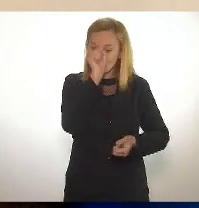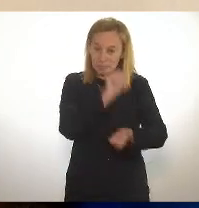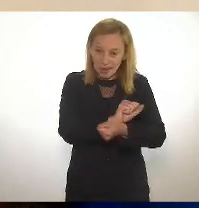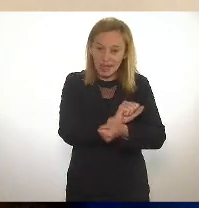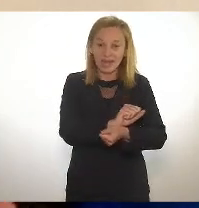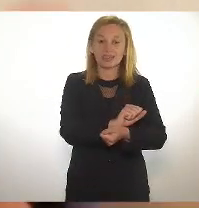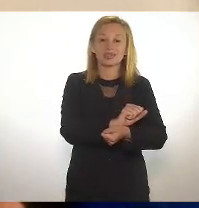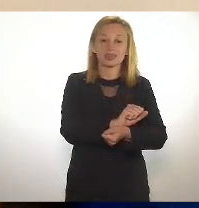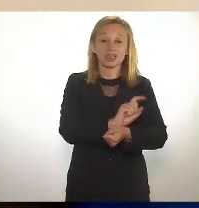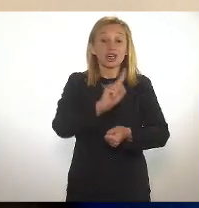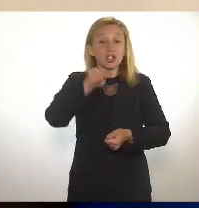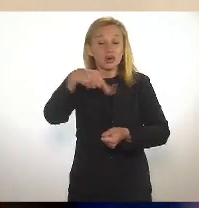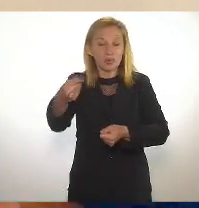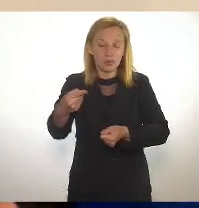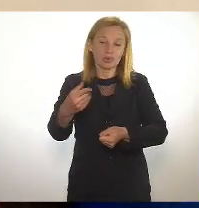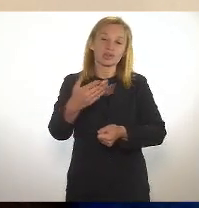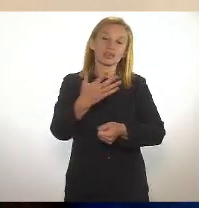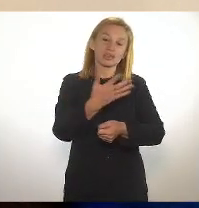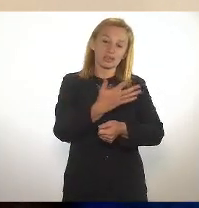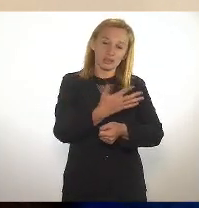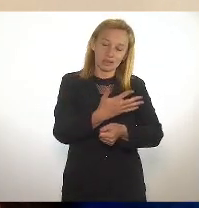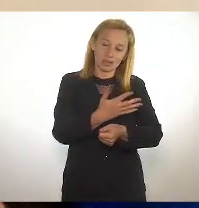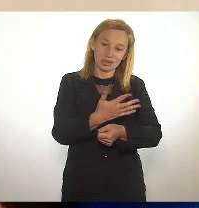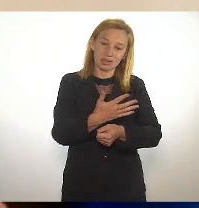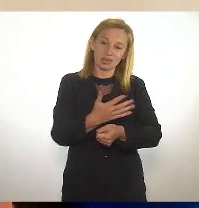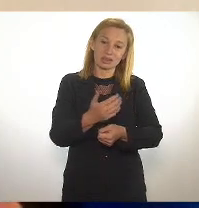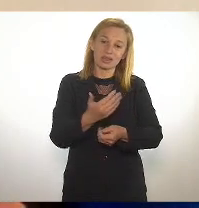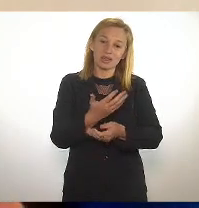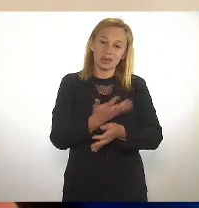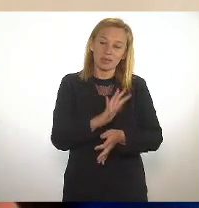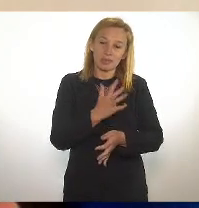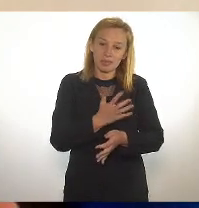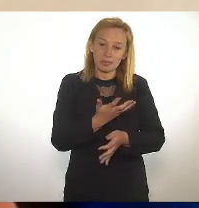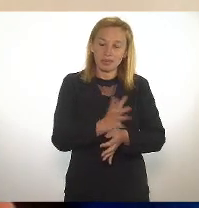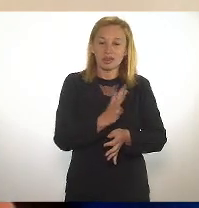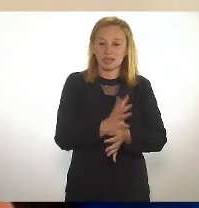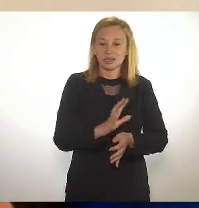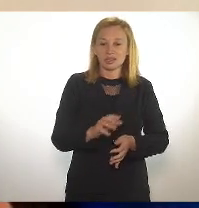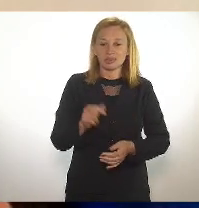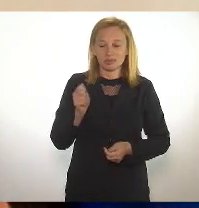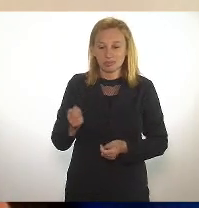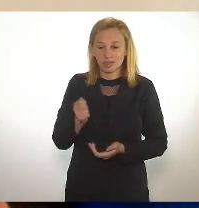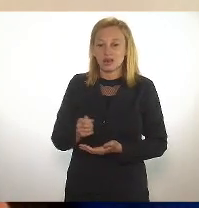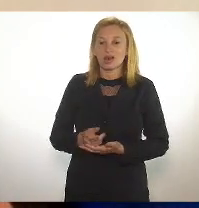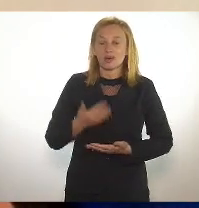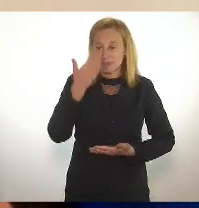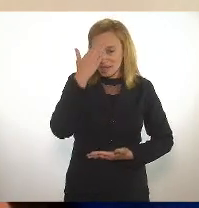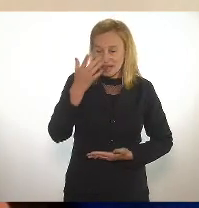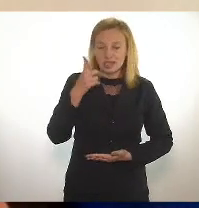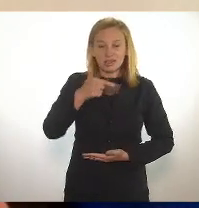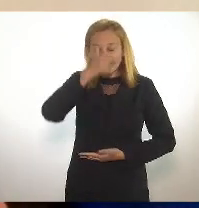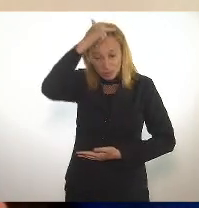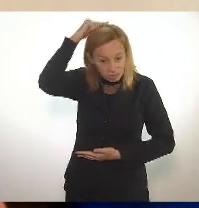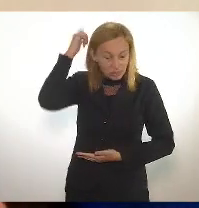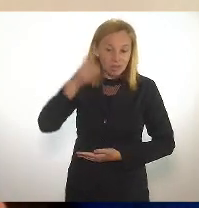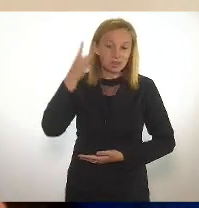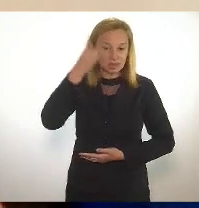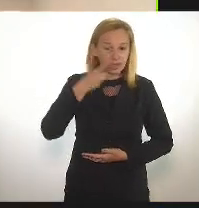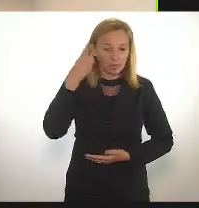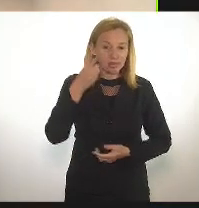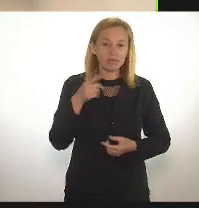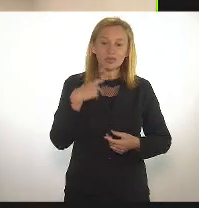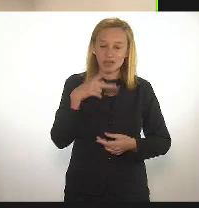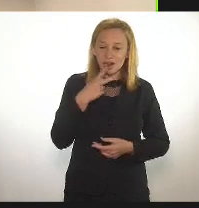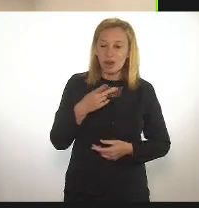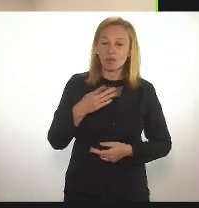assim, outras práticas autoritárias sejam freadas ao redor do mundo. Excelente. Obrigado, deputado Paulo, pelo discurso. Me motivou a